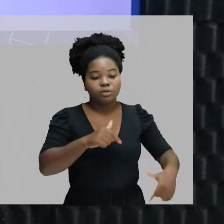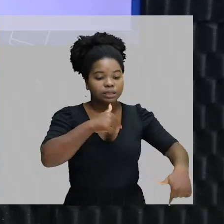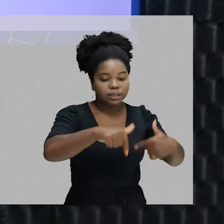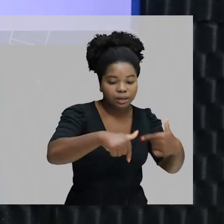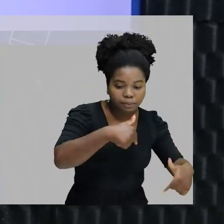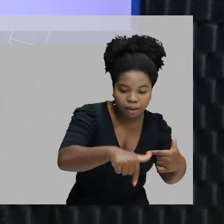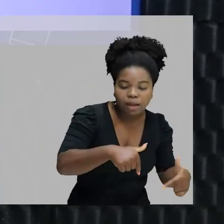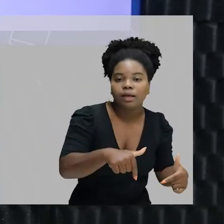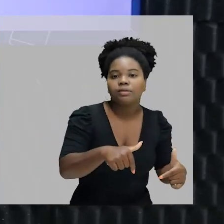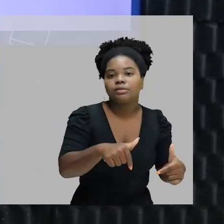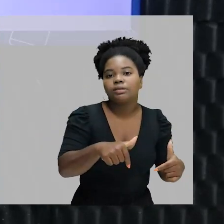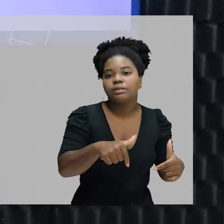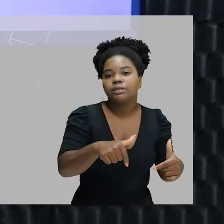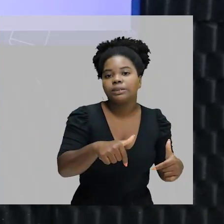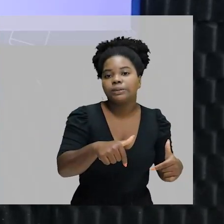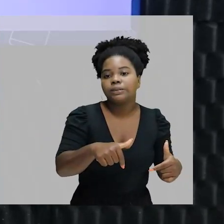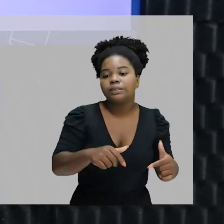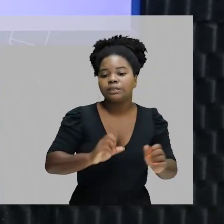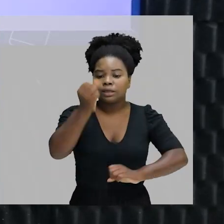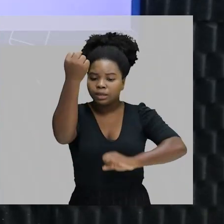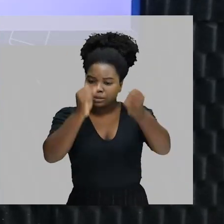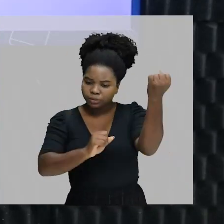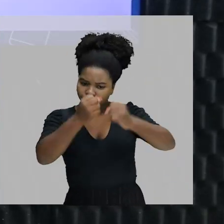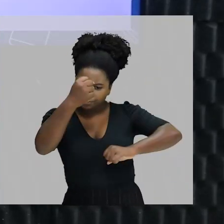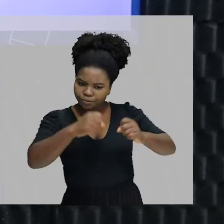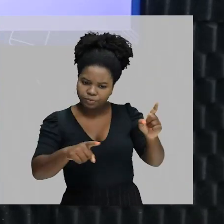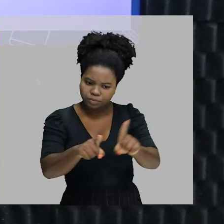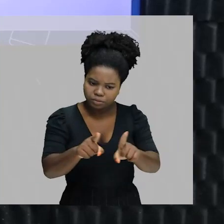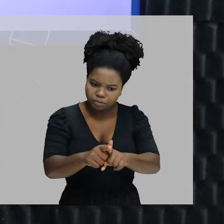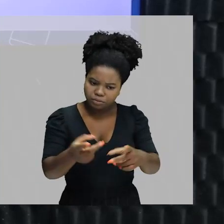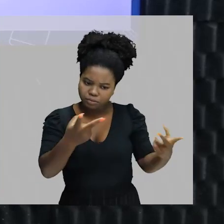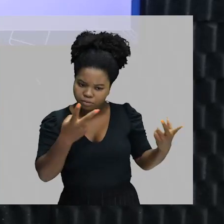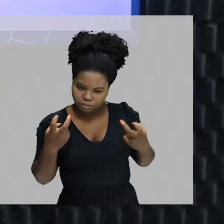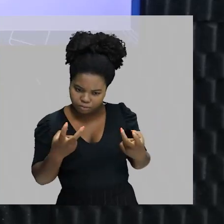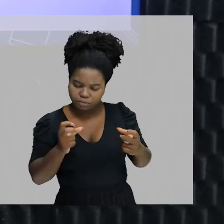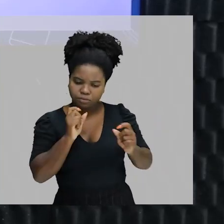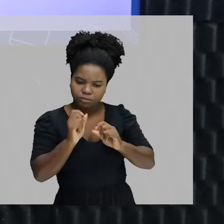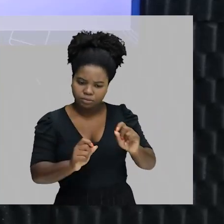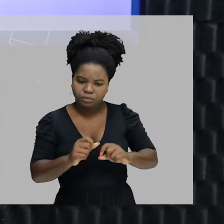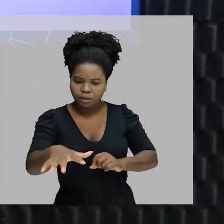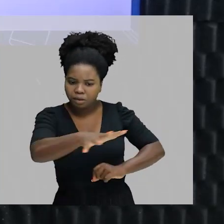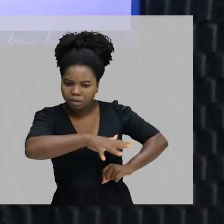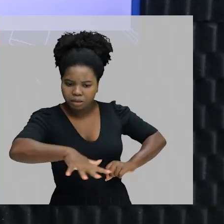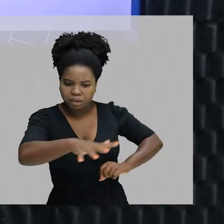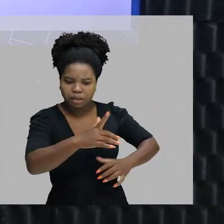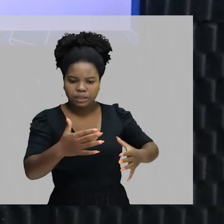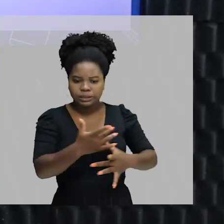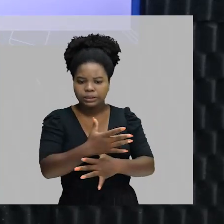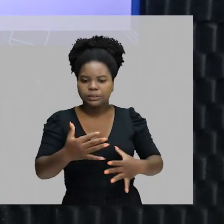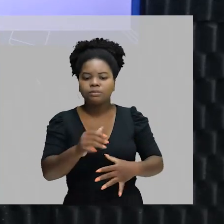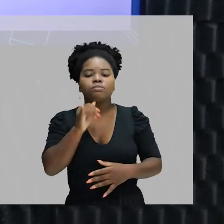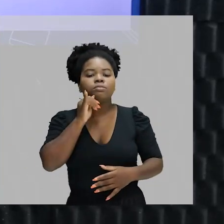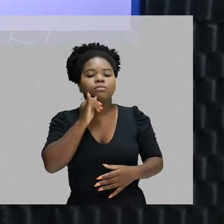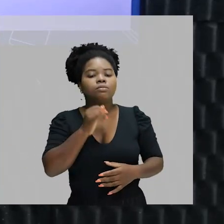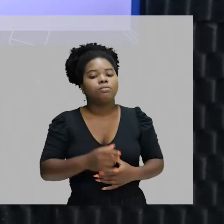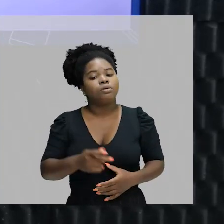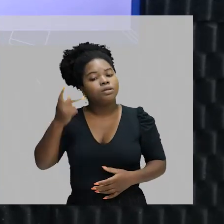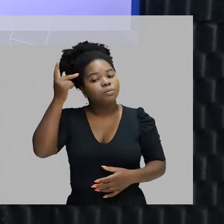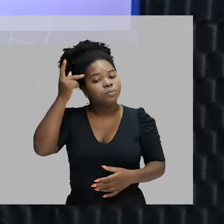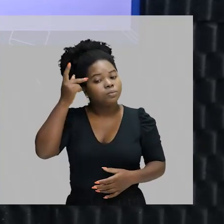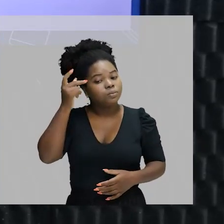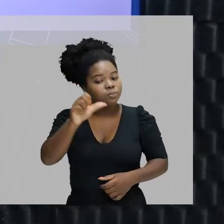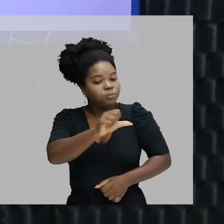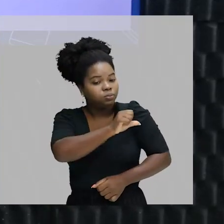empregos. E as próprias indústrias também já perceberam que em áreas de grande centro, como por exemplo São Paulo, Rio de